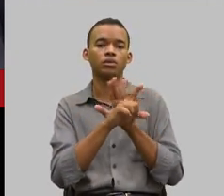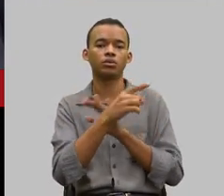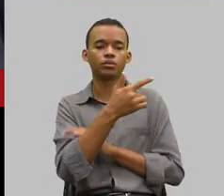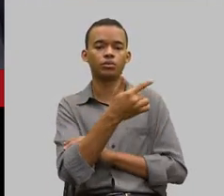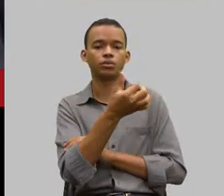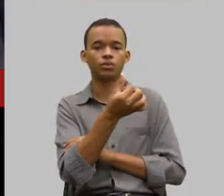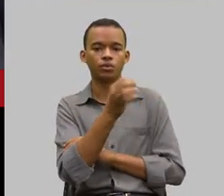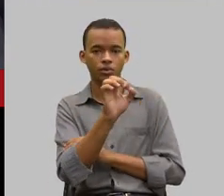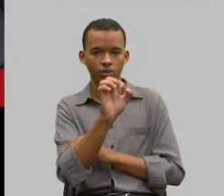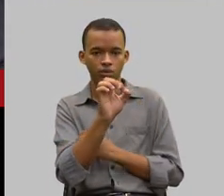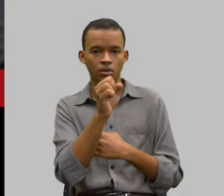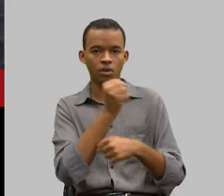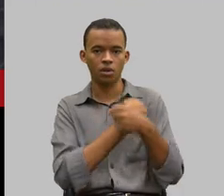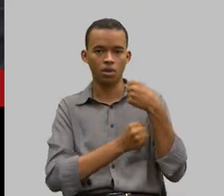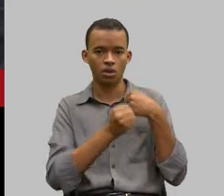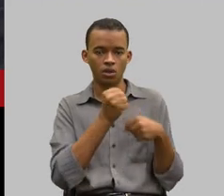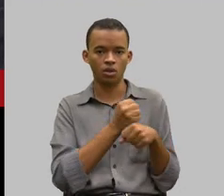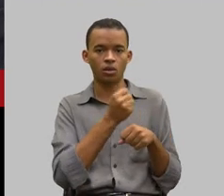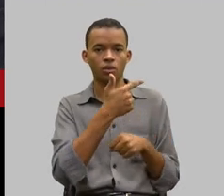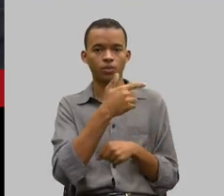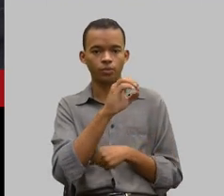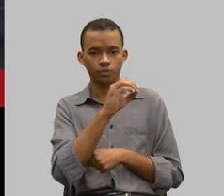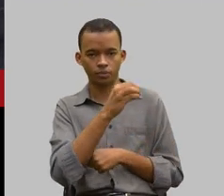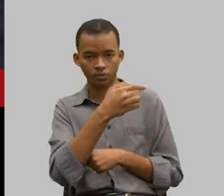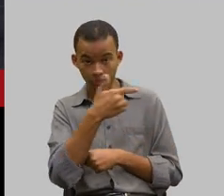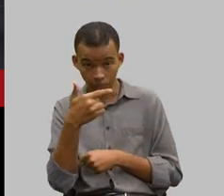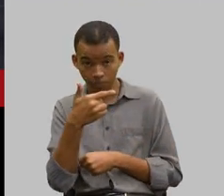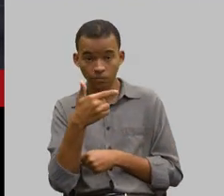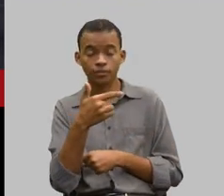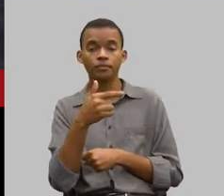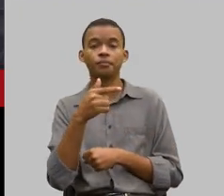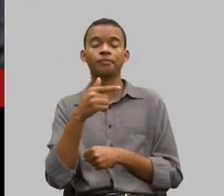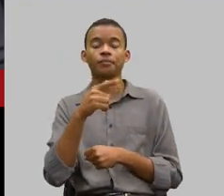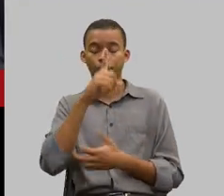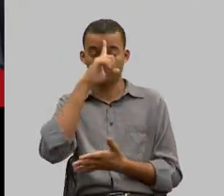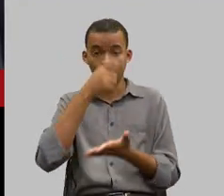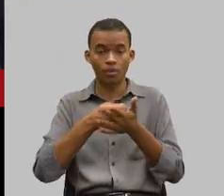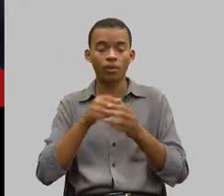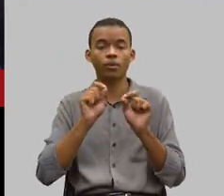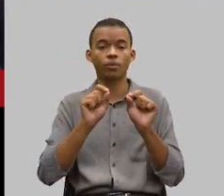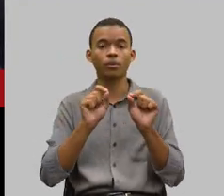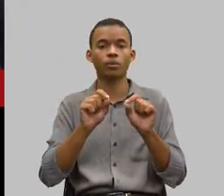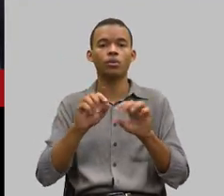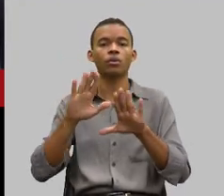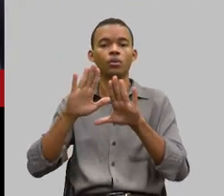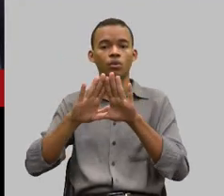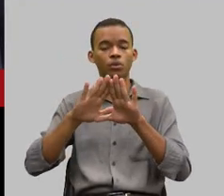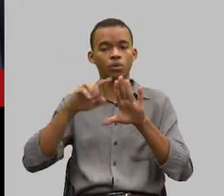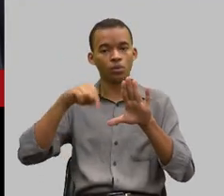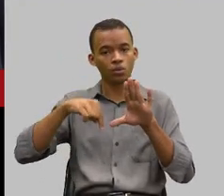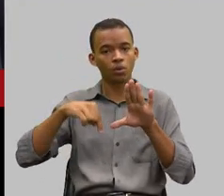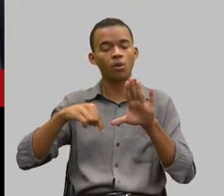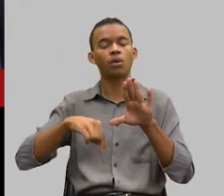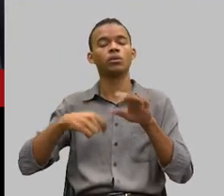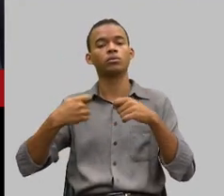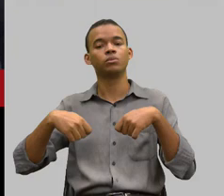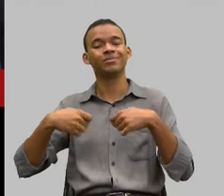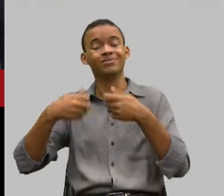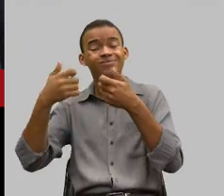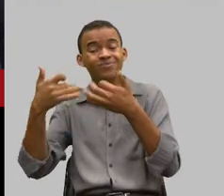determina o governo encaminhar essa casa a comissão de fiscalização Quais foram os índices os